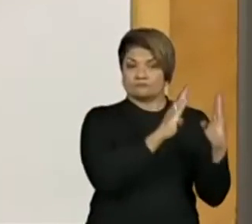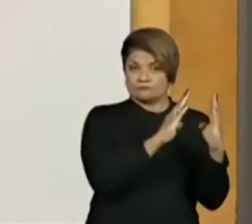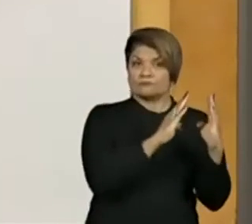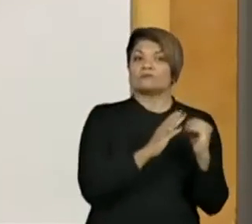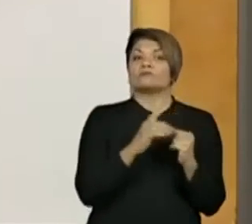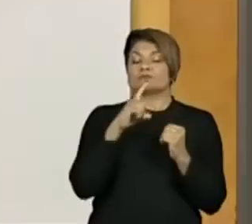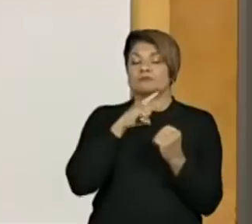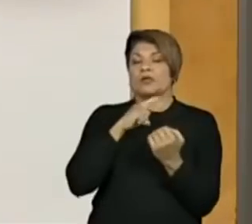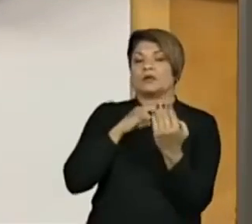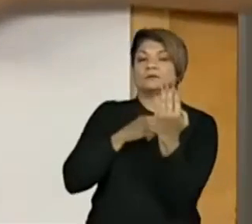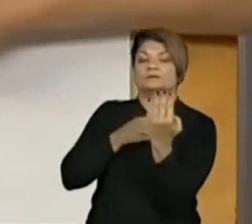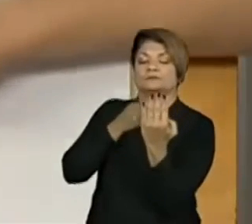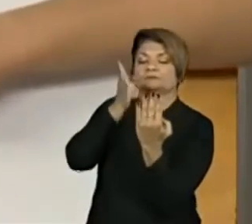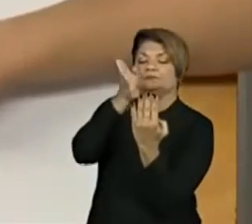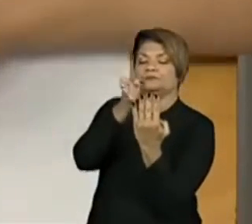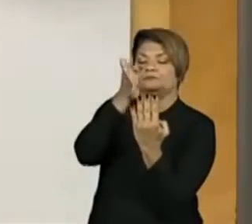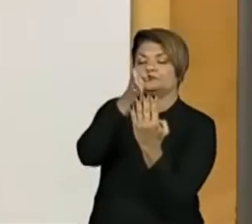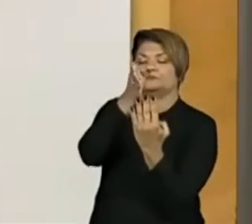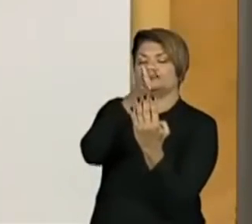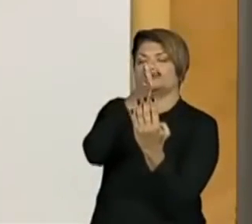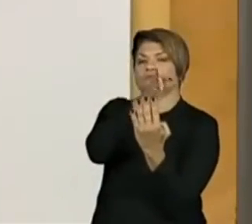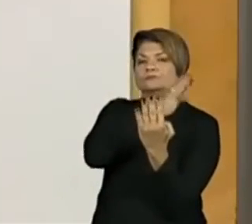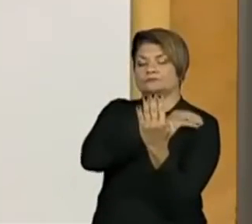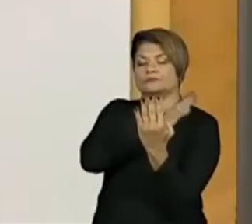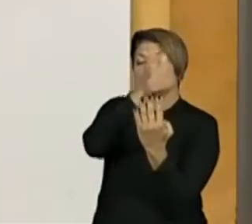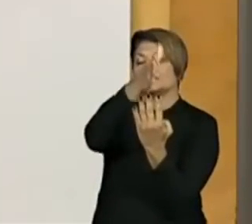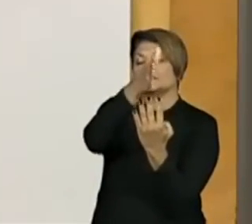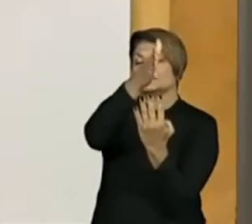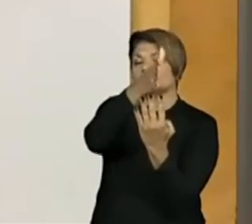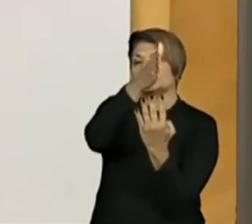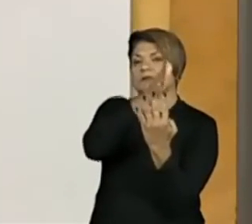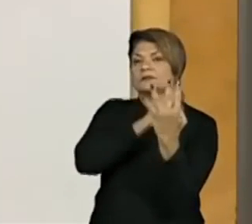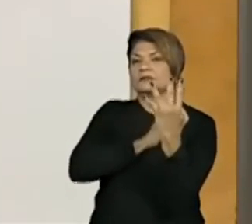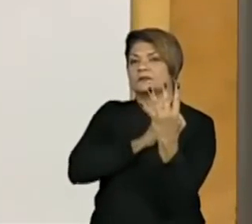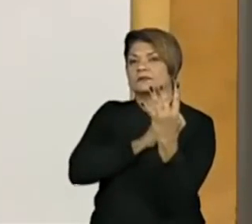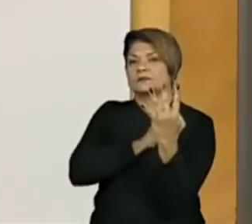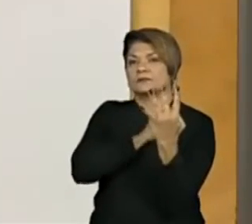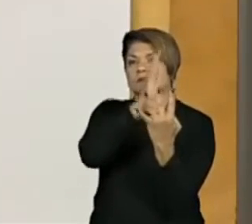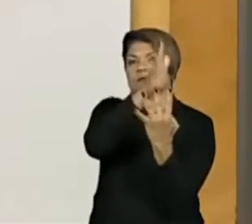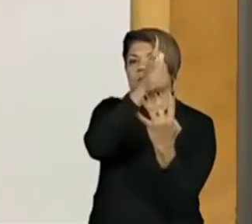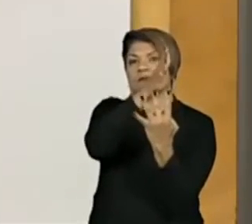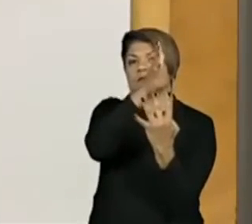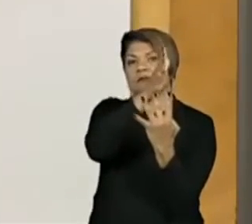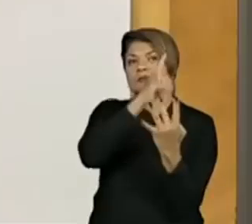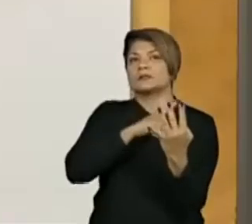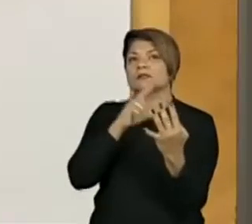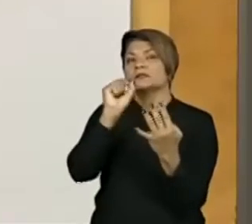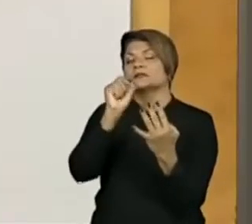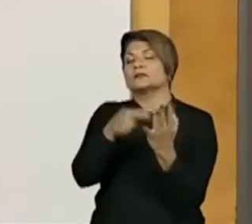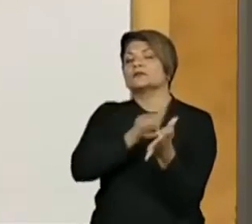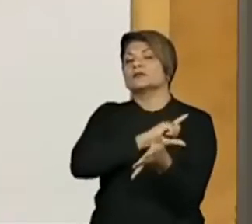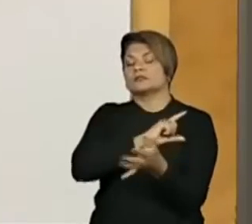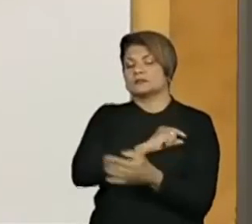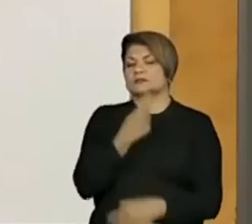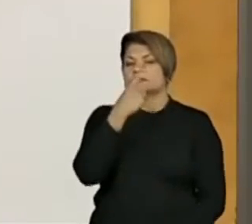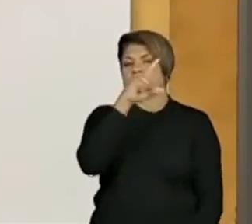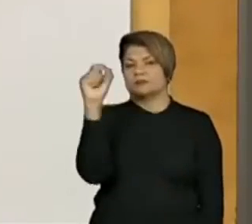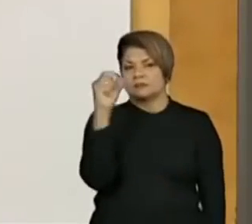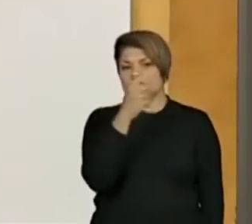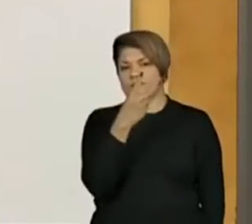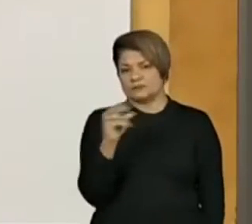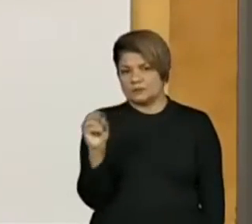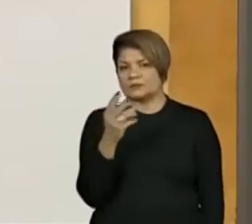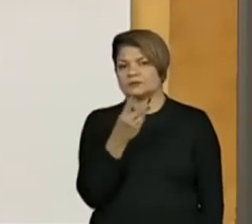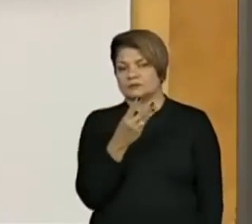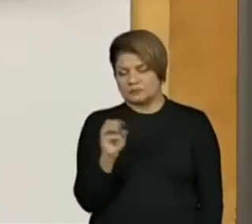os números com 3 algarismos, que são as centenas, verificar qual vem antes. Então, tem o 100, 200,